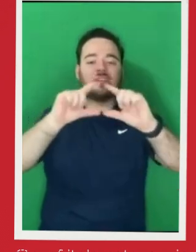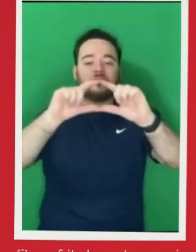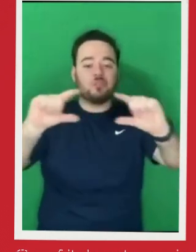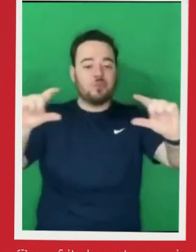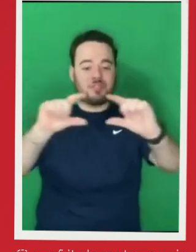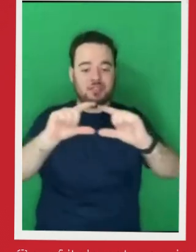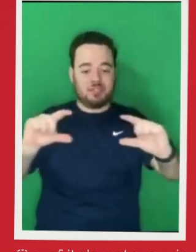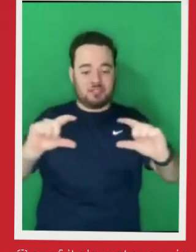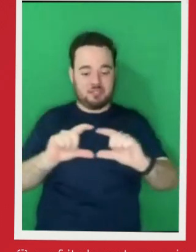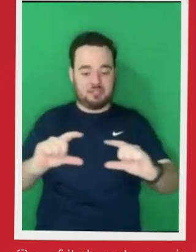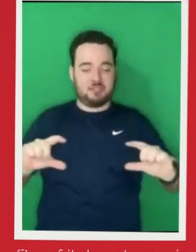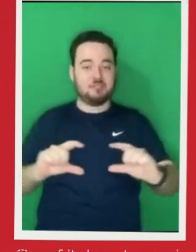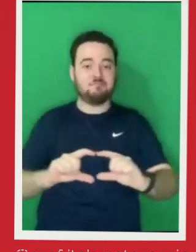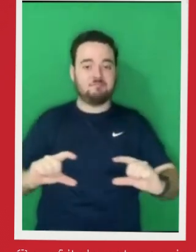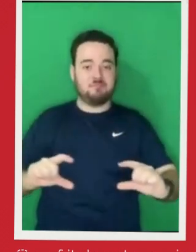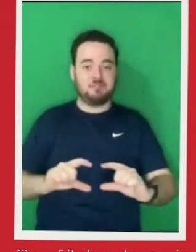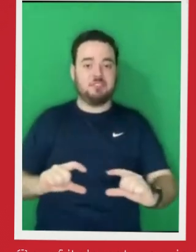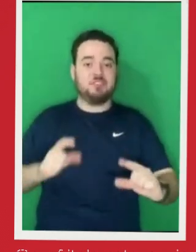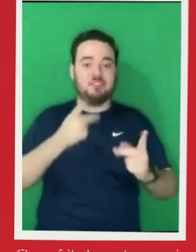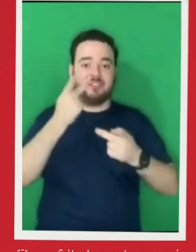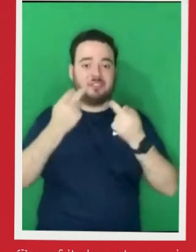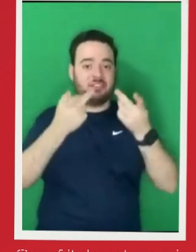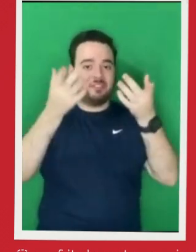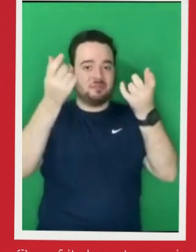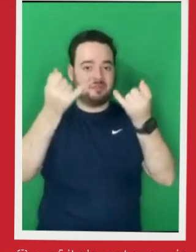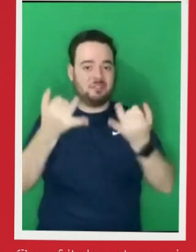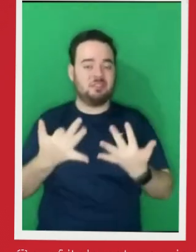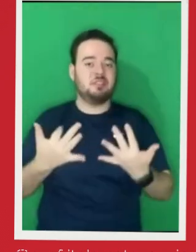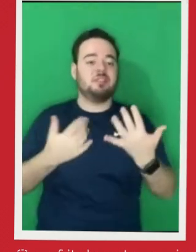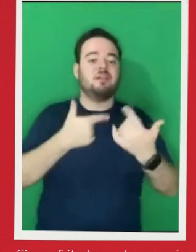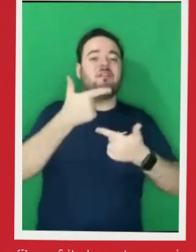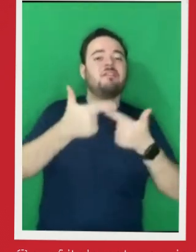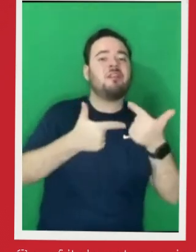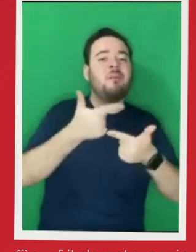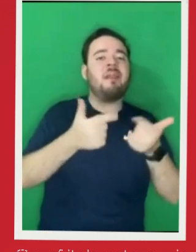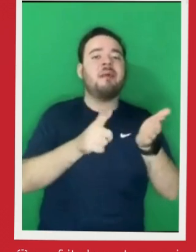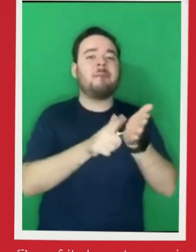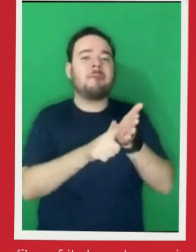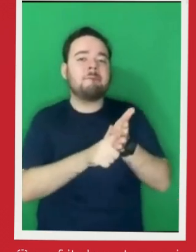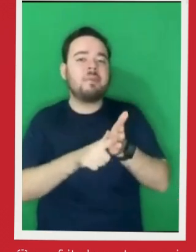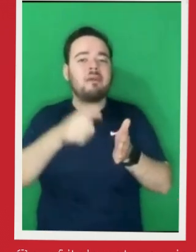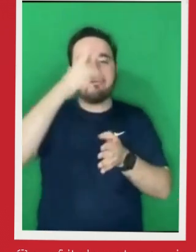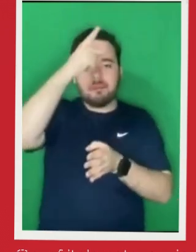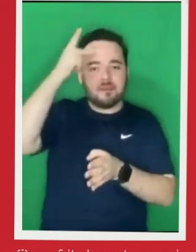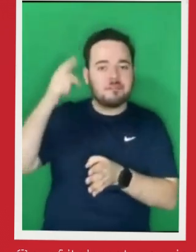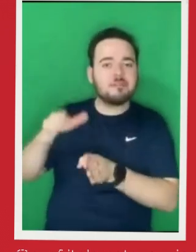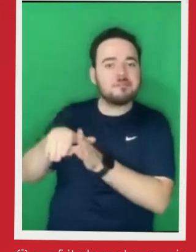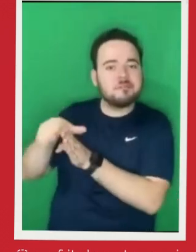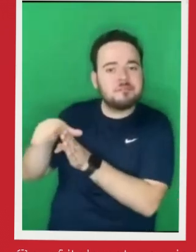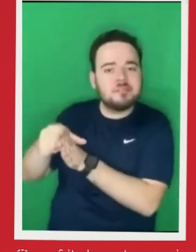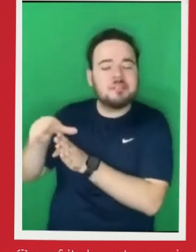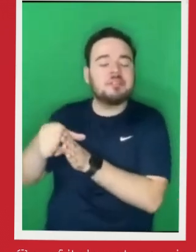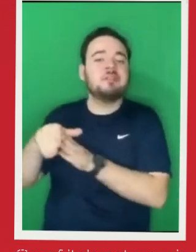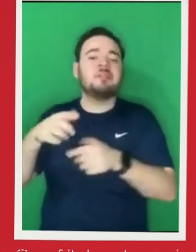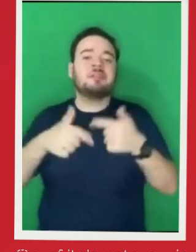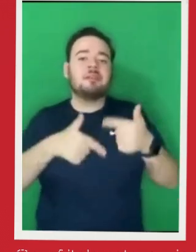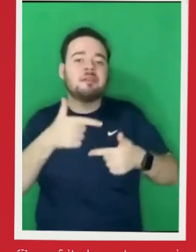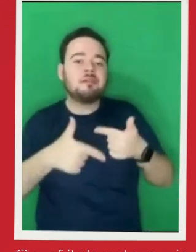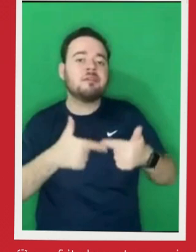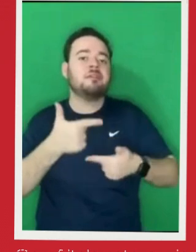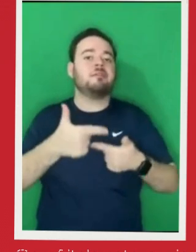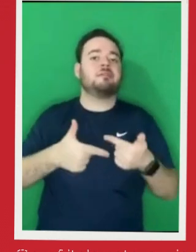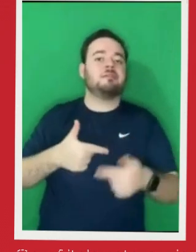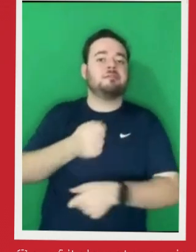Eu tinha 2 linhas abaixo de cada dessas palavras em que eu dizia trabalhar o papel da orientadora, trabalhar